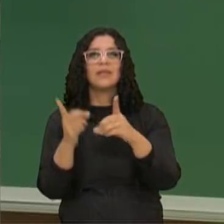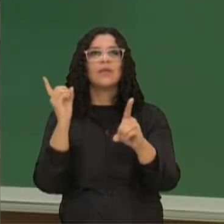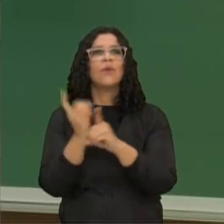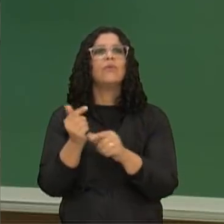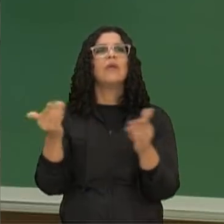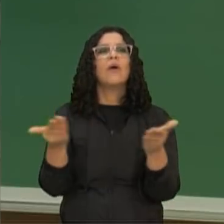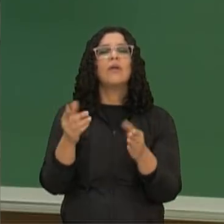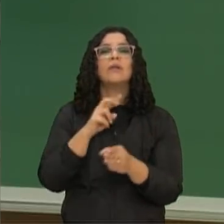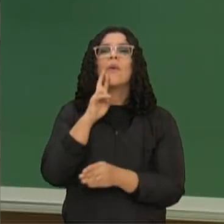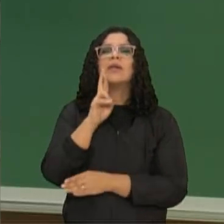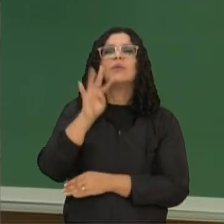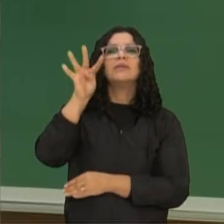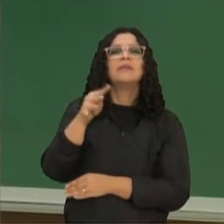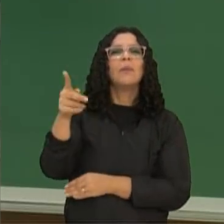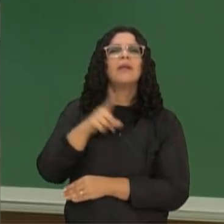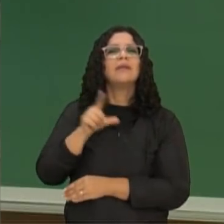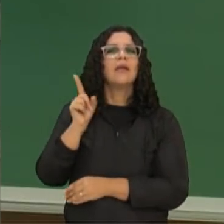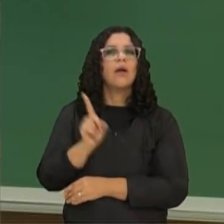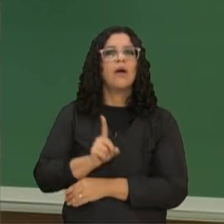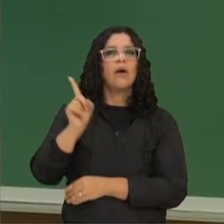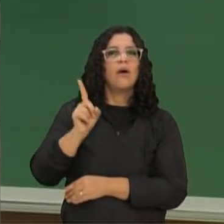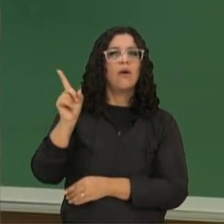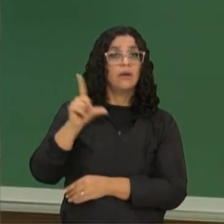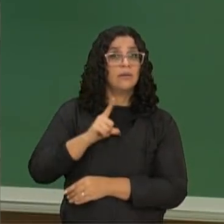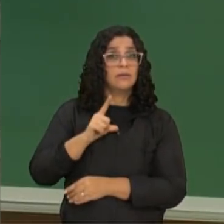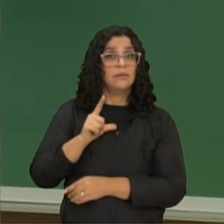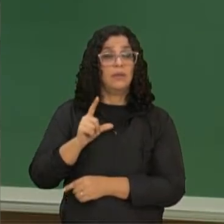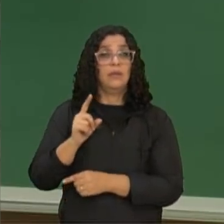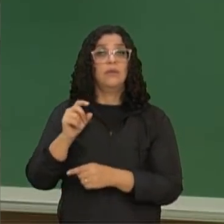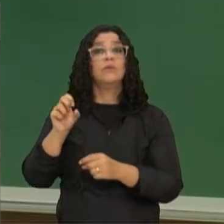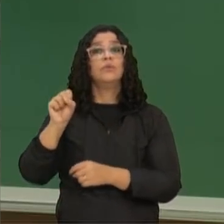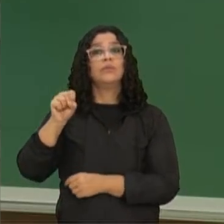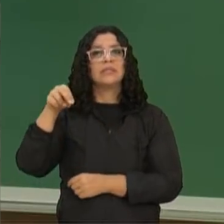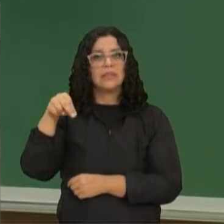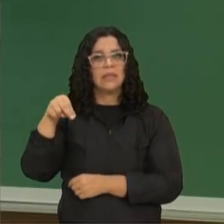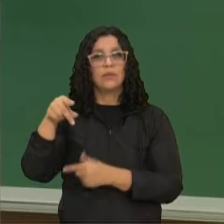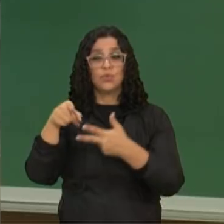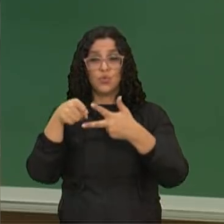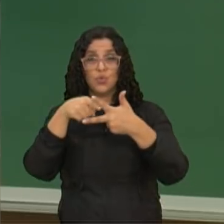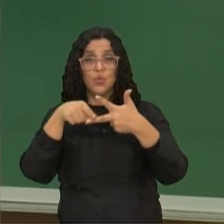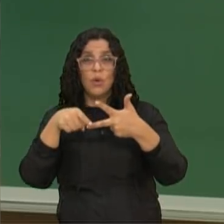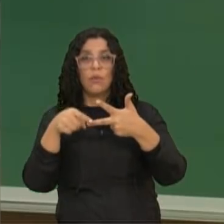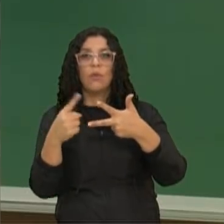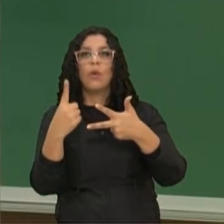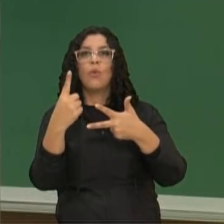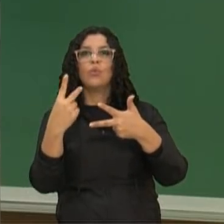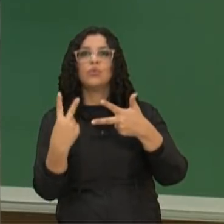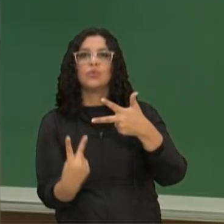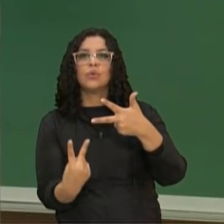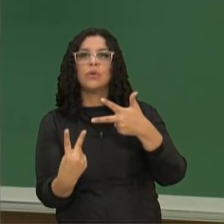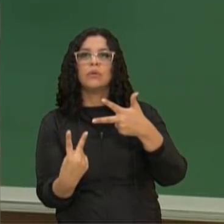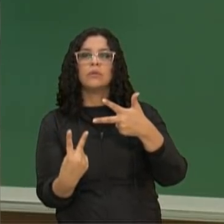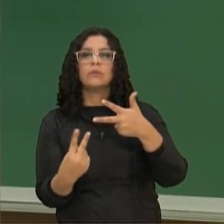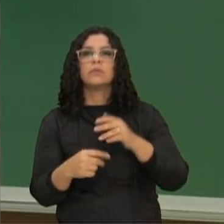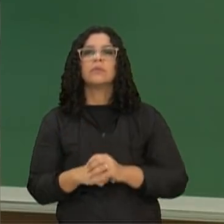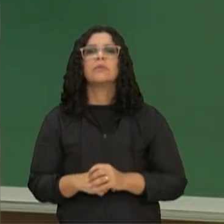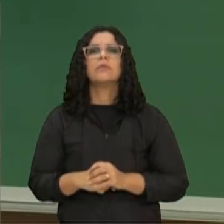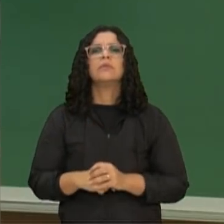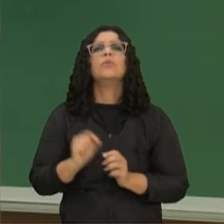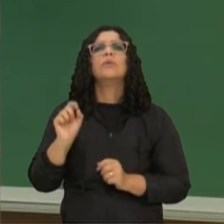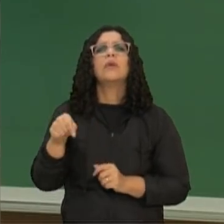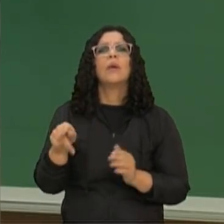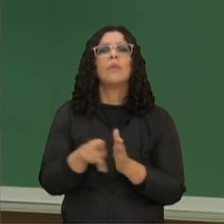1 sobre 2 eu tenho nessa tabela. E quando eu tenho ali, ó, o seno de um determinado ângulo, que ele vale ali o correspondente a 1 sobre